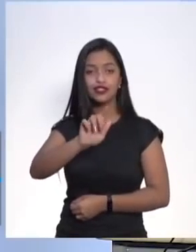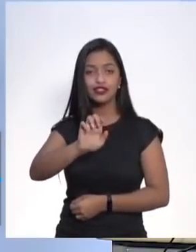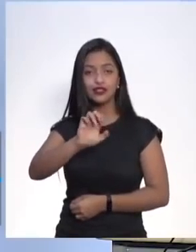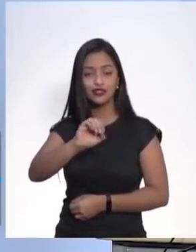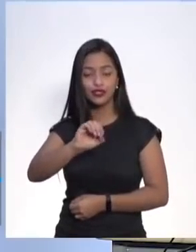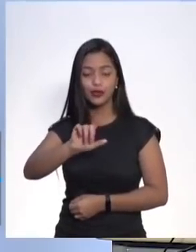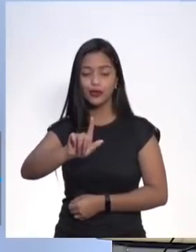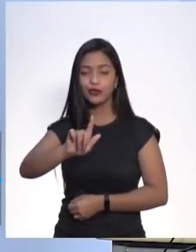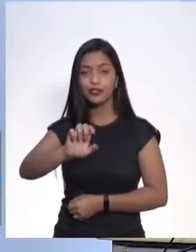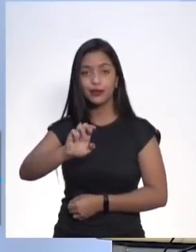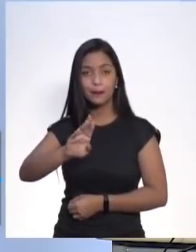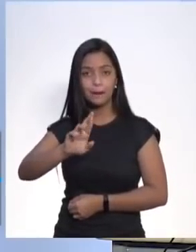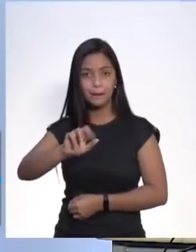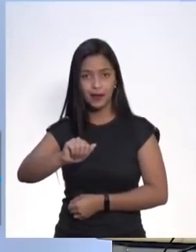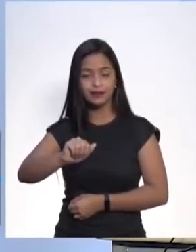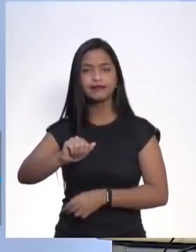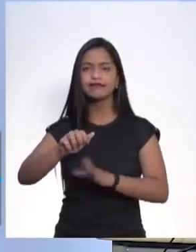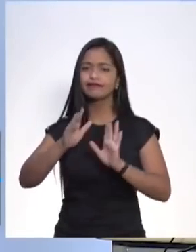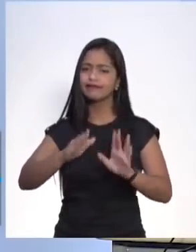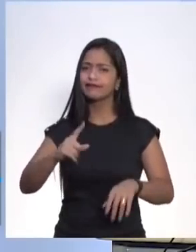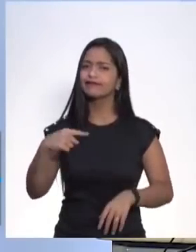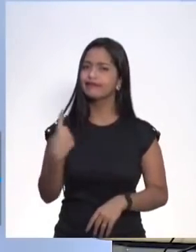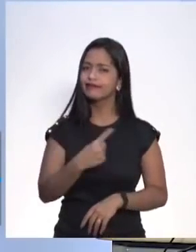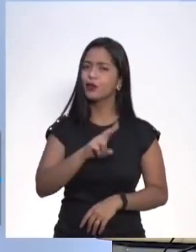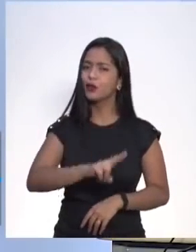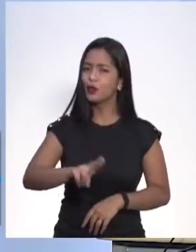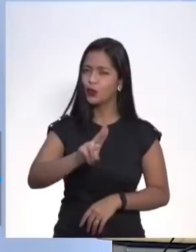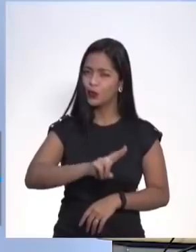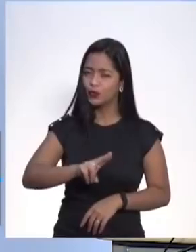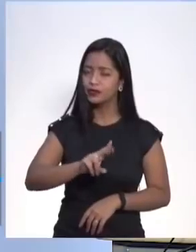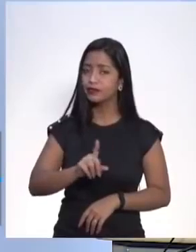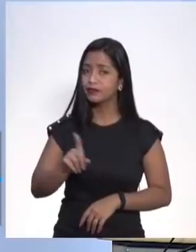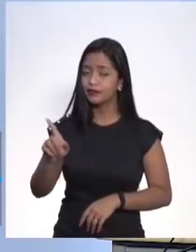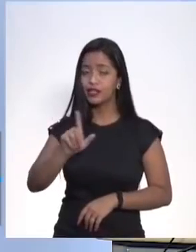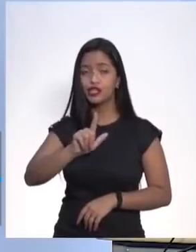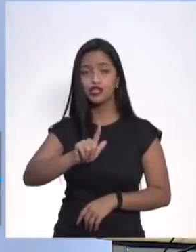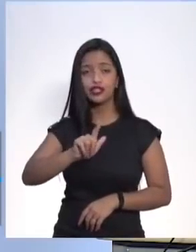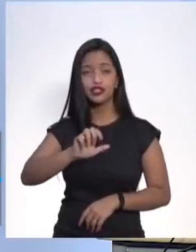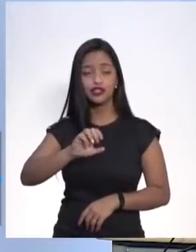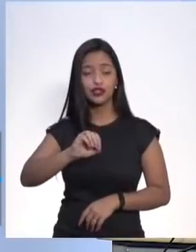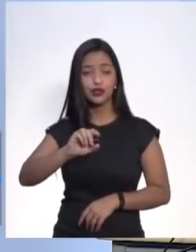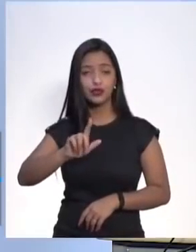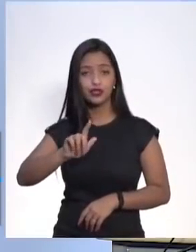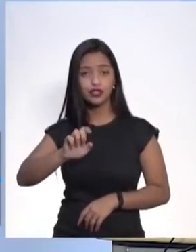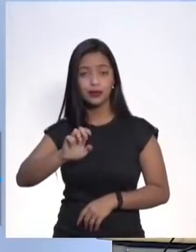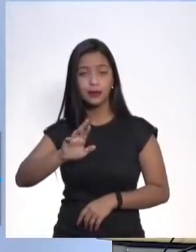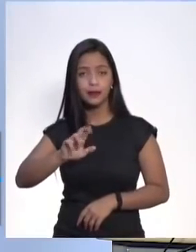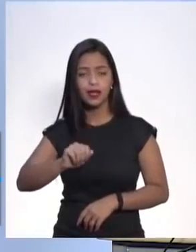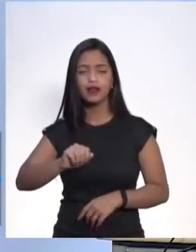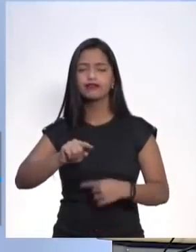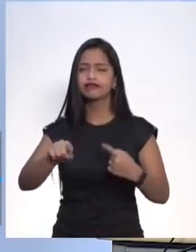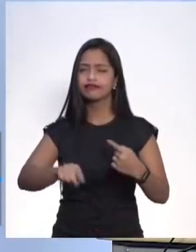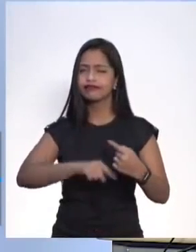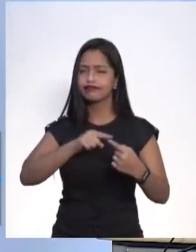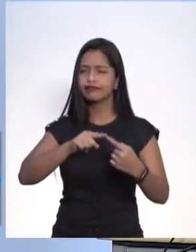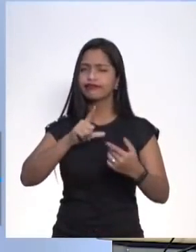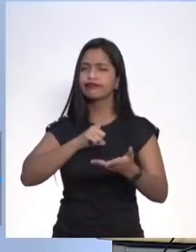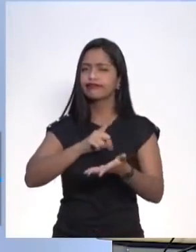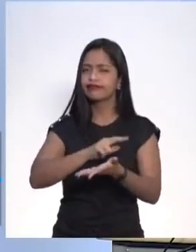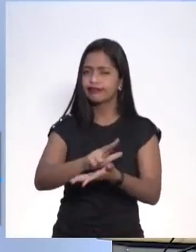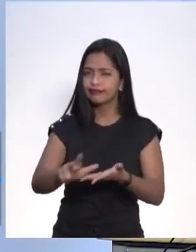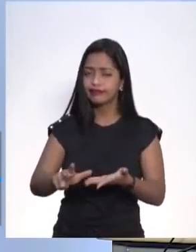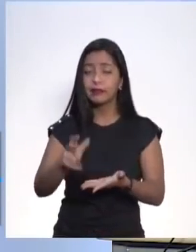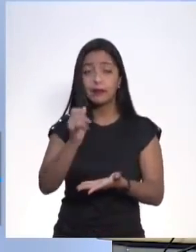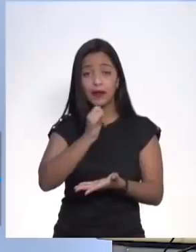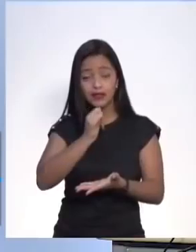já utilizamos muito aqui nas aulas, né? O GeoGebra, ele tem algumas funcionalidades, principalmente aí da malha quadriculada, para